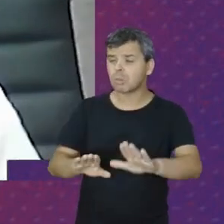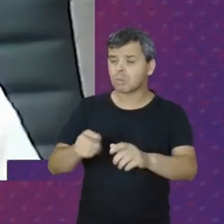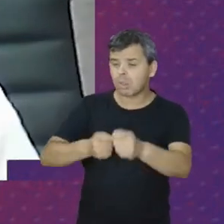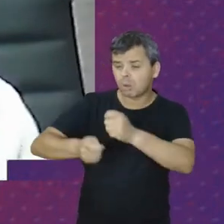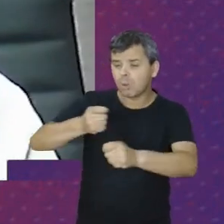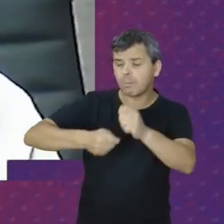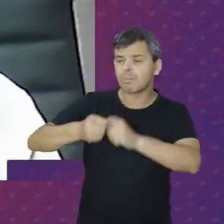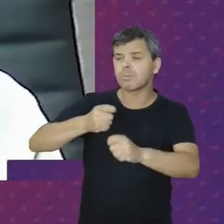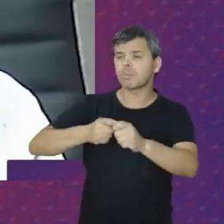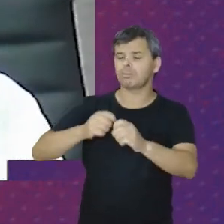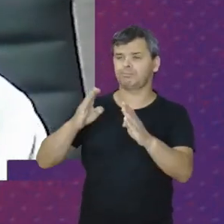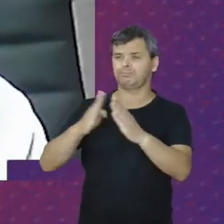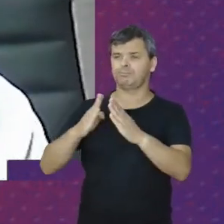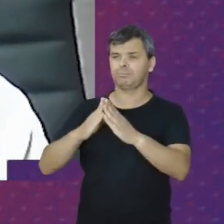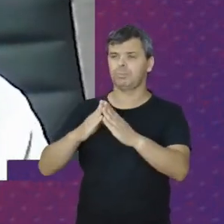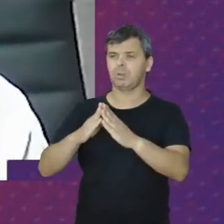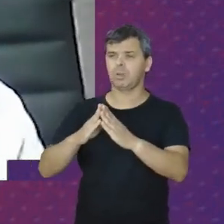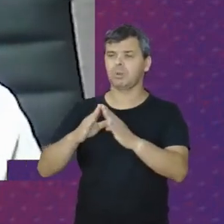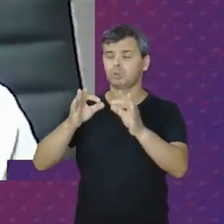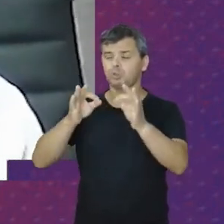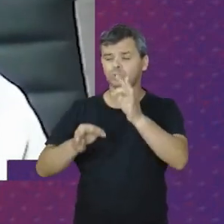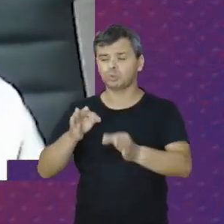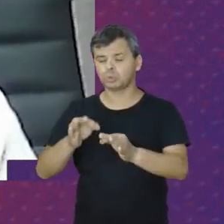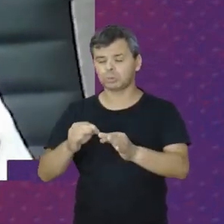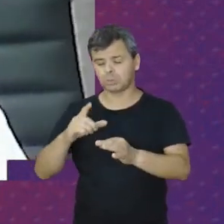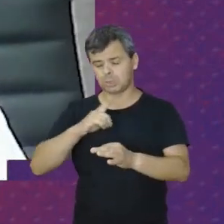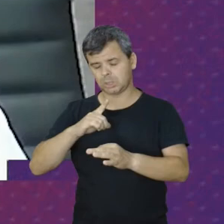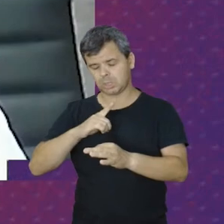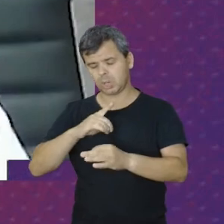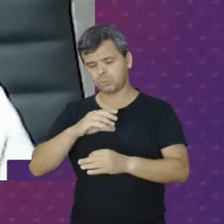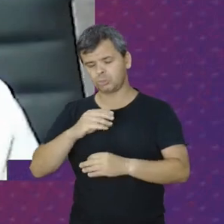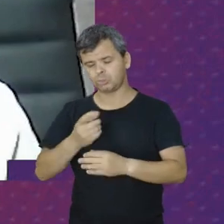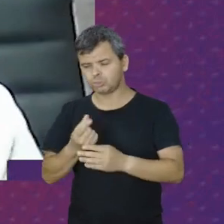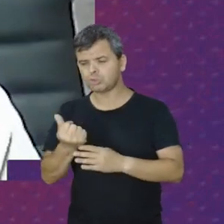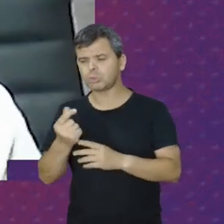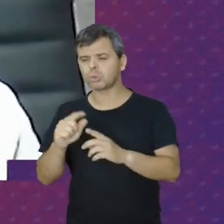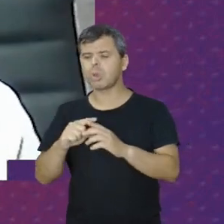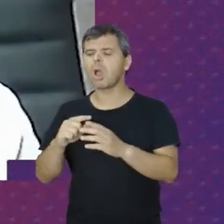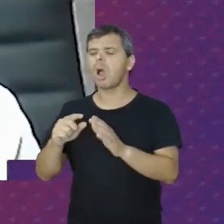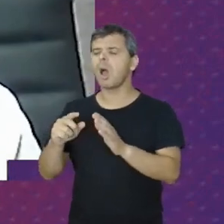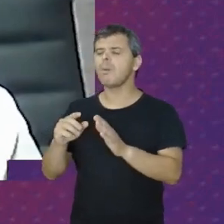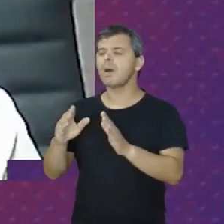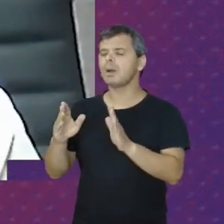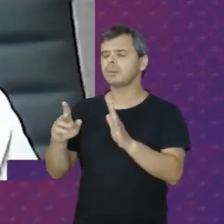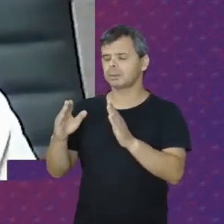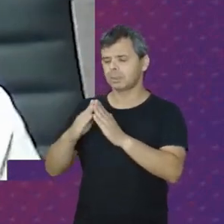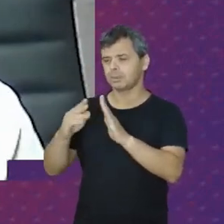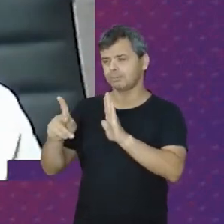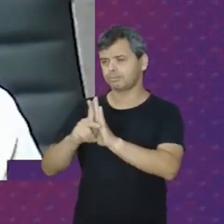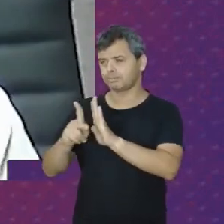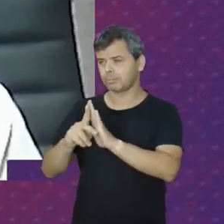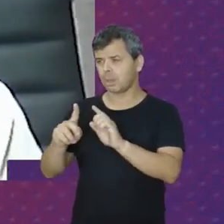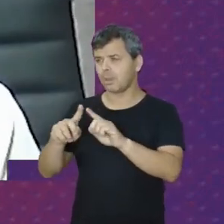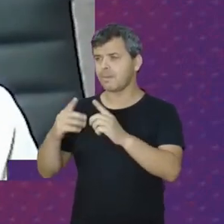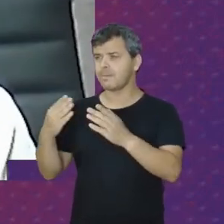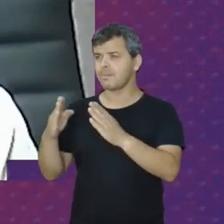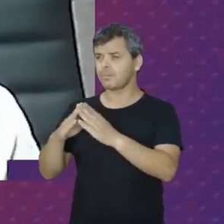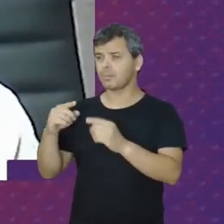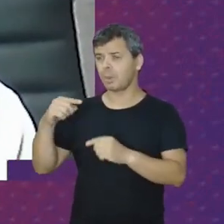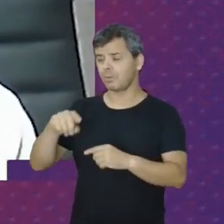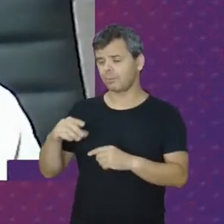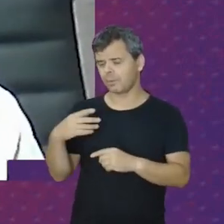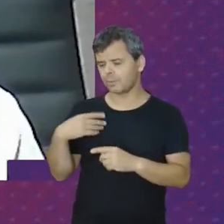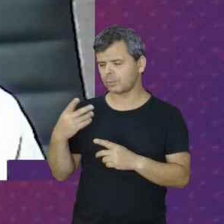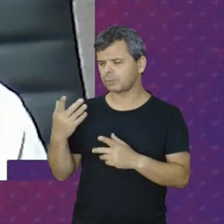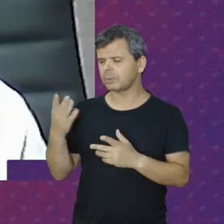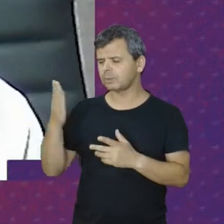Tá? Aí, nada mais justo na hora de ter um dinheirinho e de ter uma casa própria, que ela ficasse fora desse bambá, né? Então, foi muito